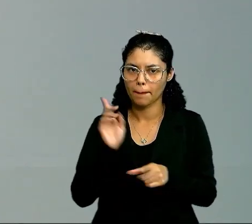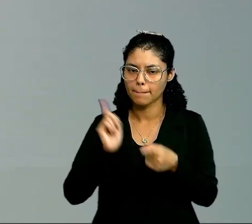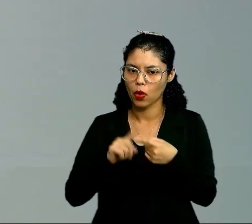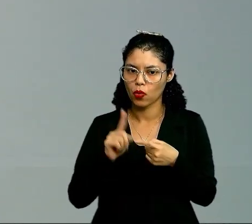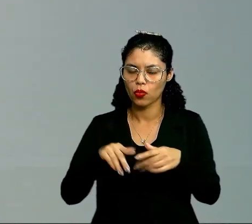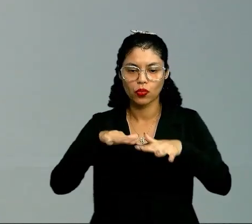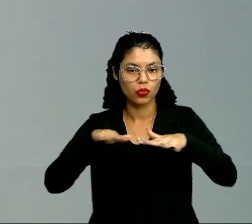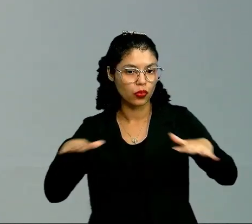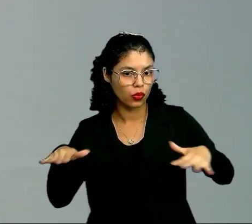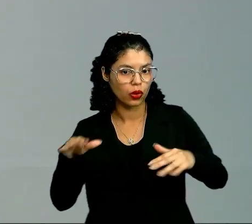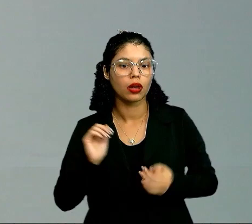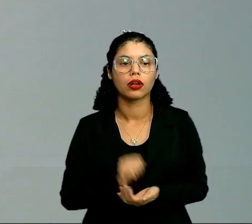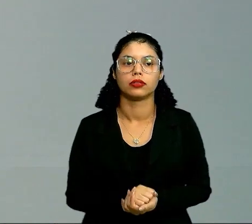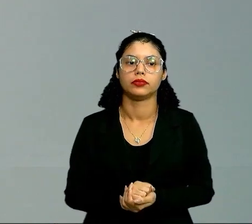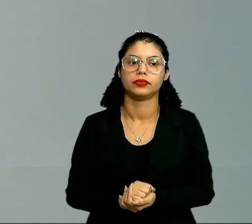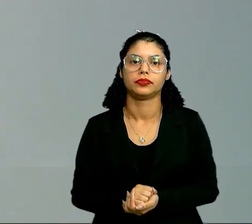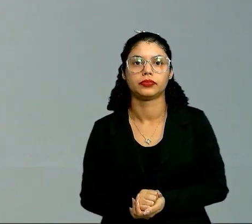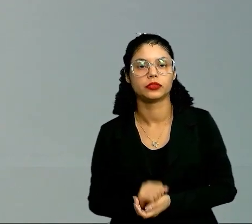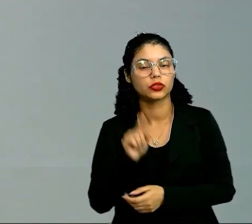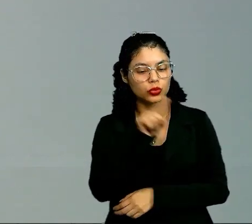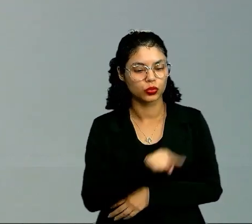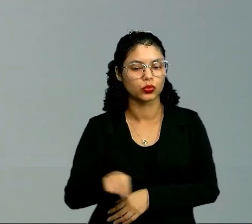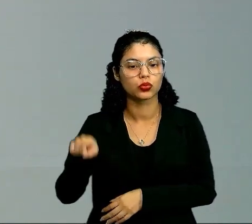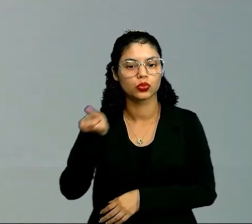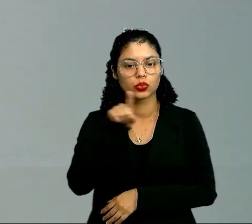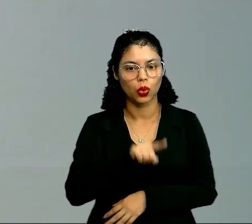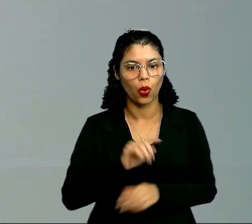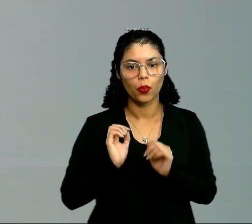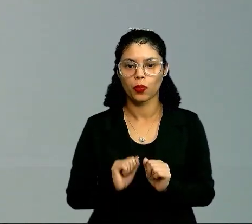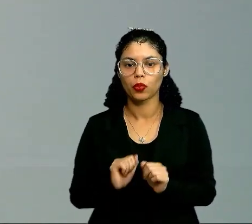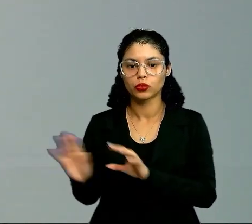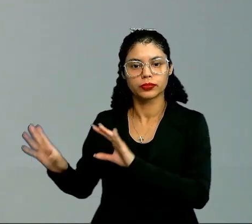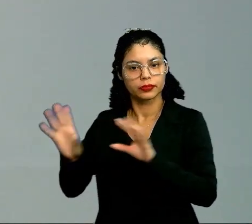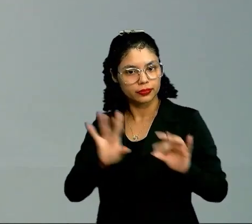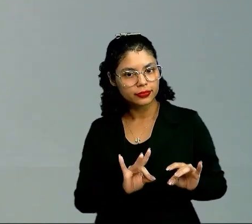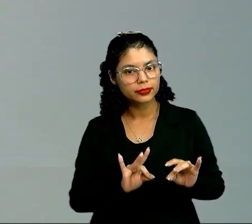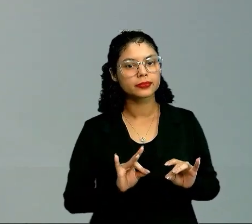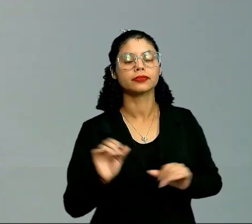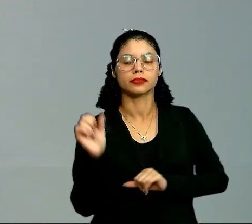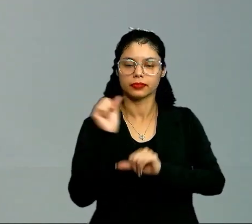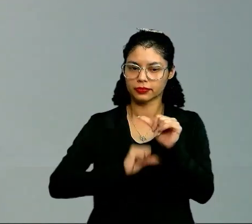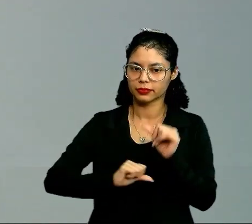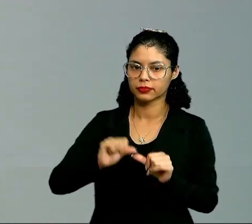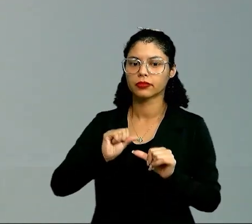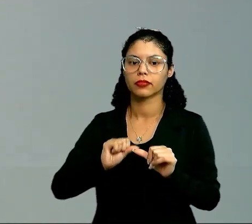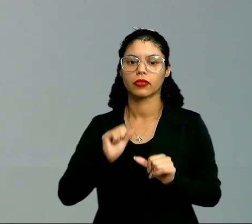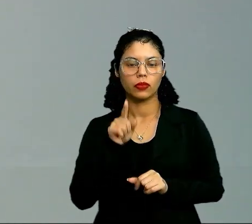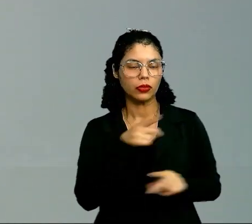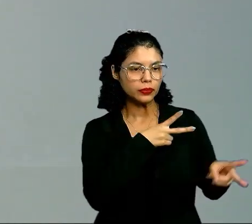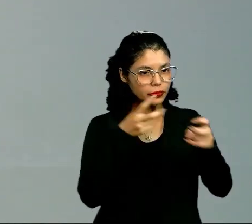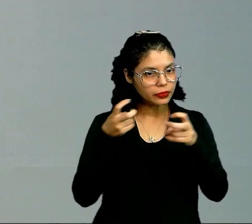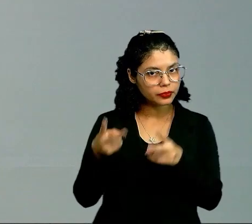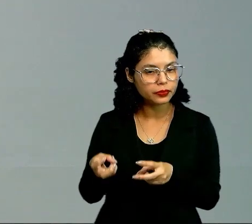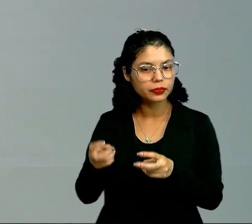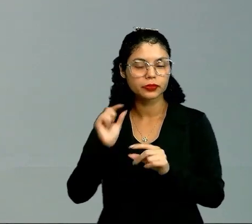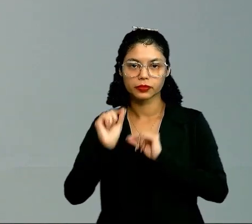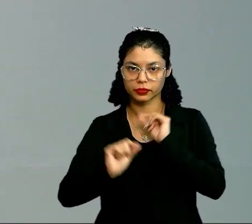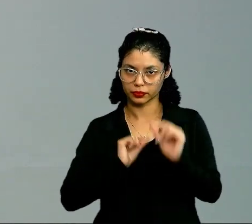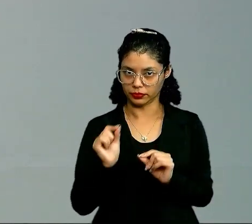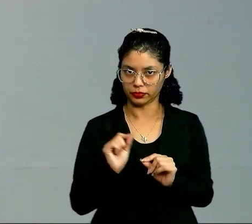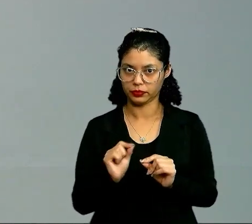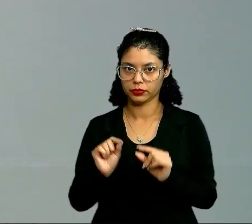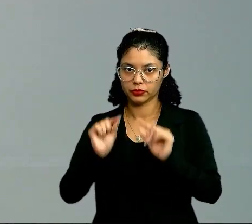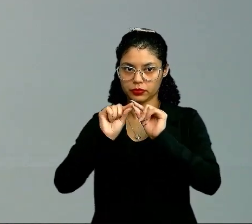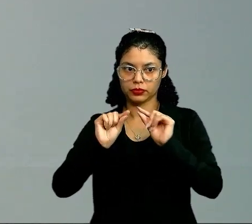geometria plana é só o círculo, tá? E ela pode vir modificada. Vocês observem